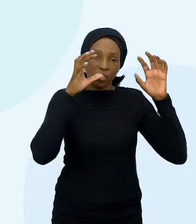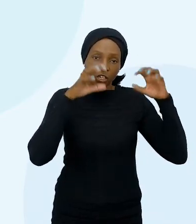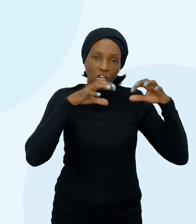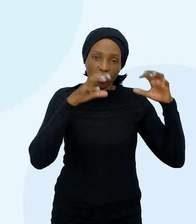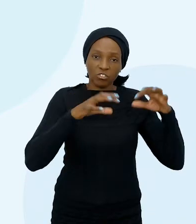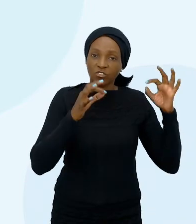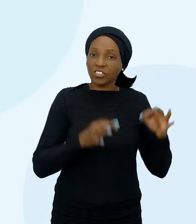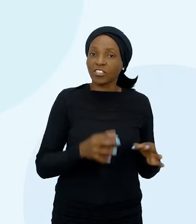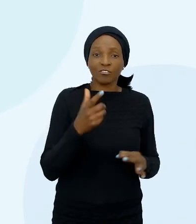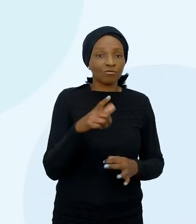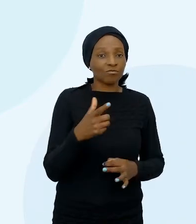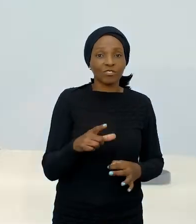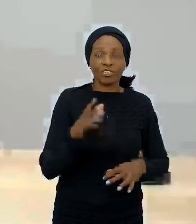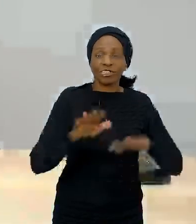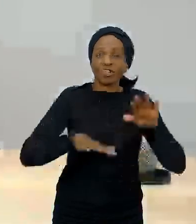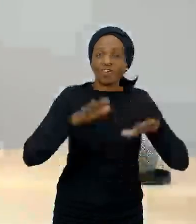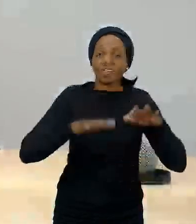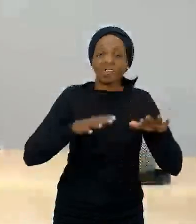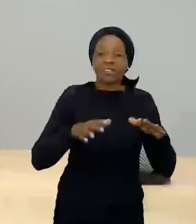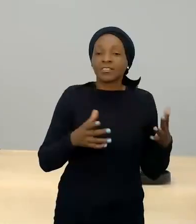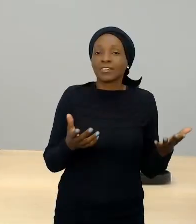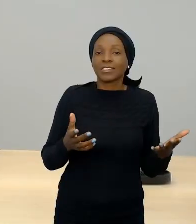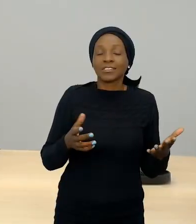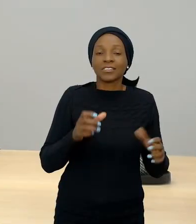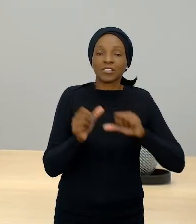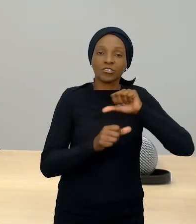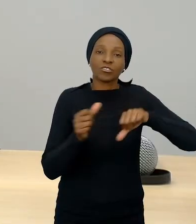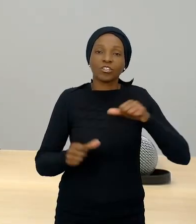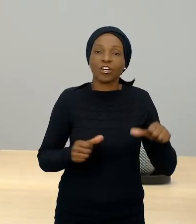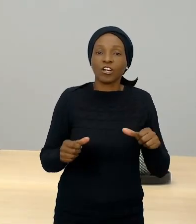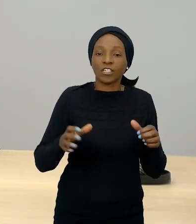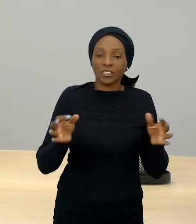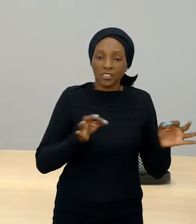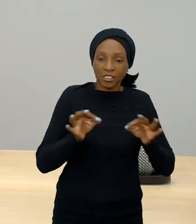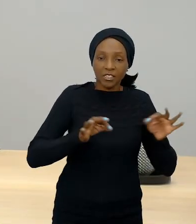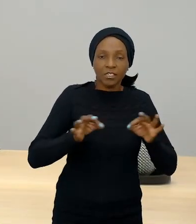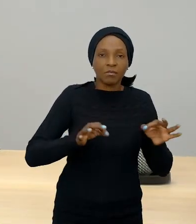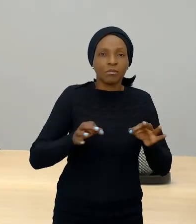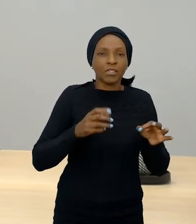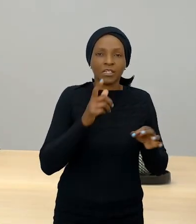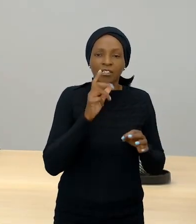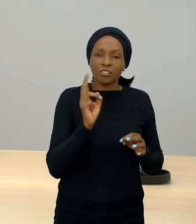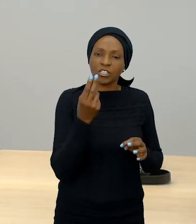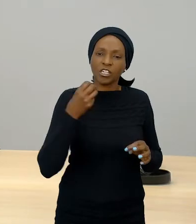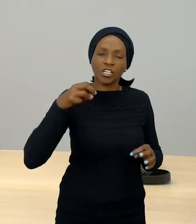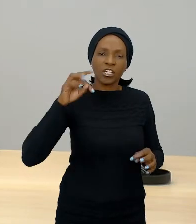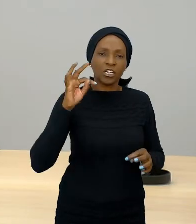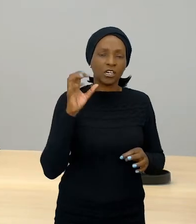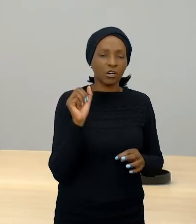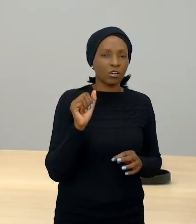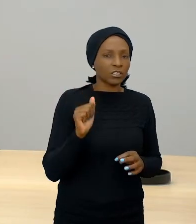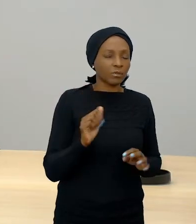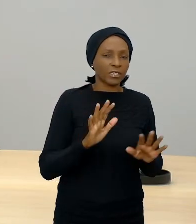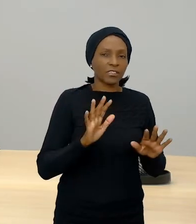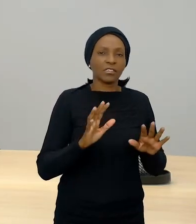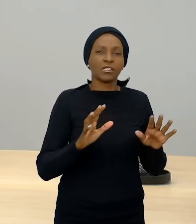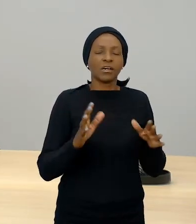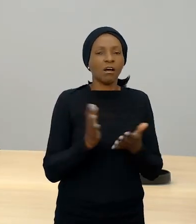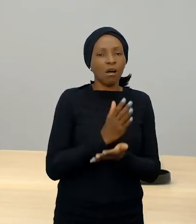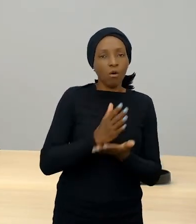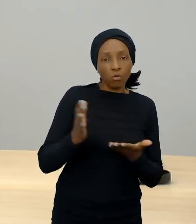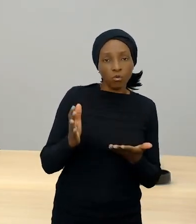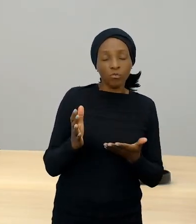Então, esteja preparado ali para regar a sua horta. Outra coisa, existem plantas que gostam do